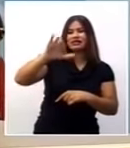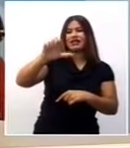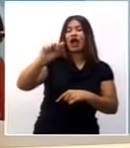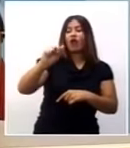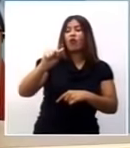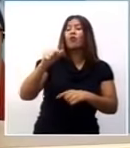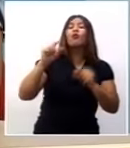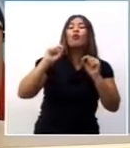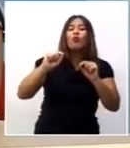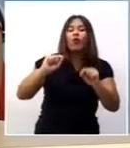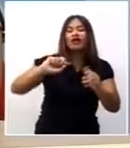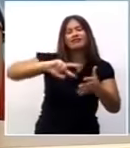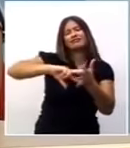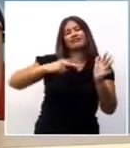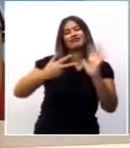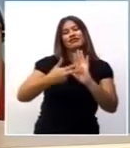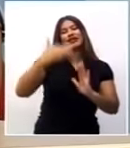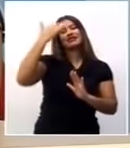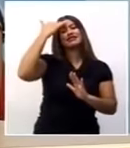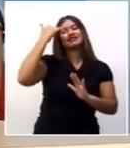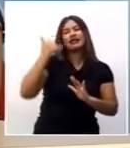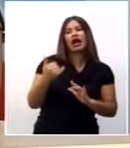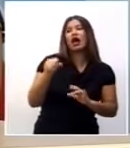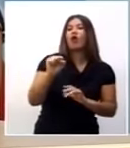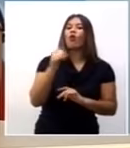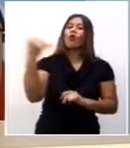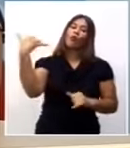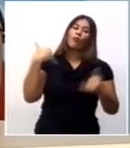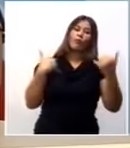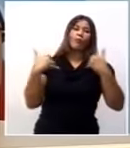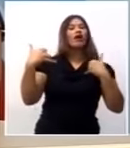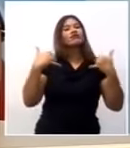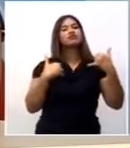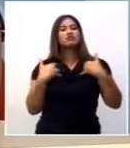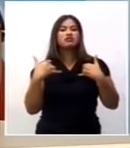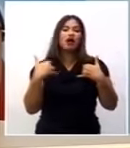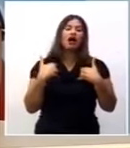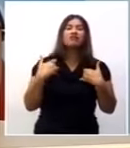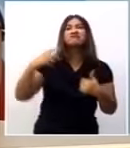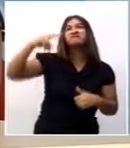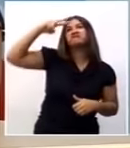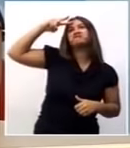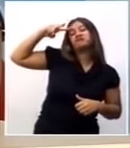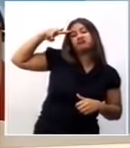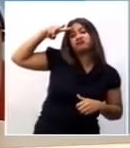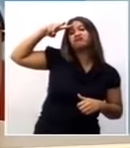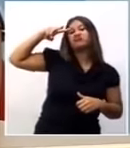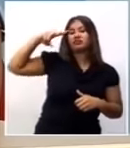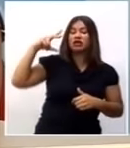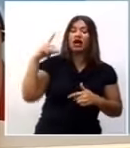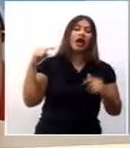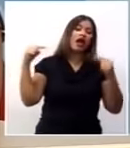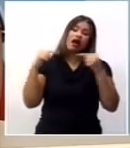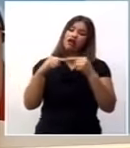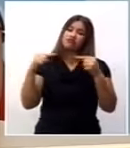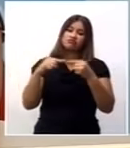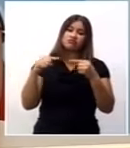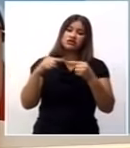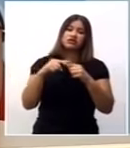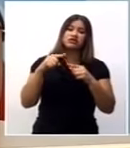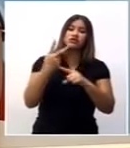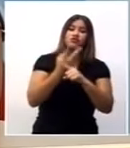conhece. Você escutou alguma vez uma história da sua família, um registro de memória da sua família. Isso é uma fonte